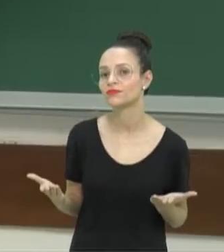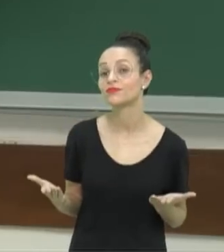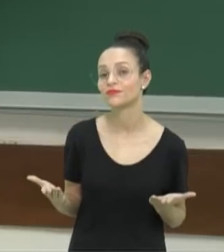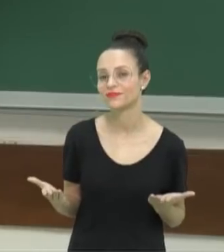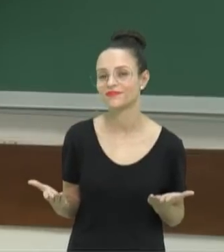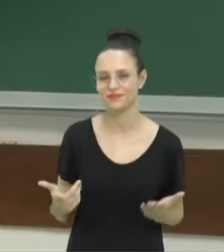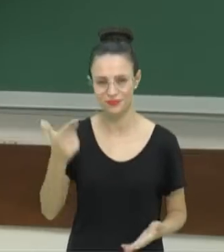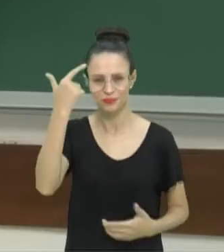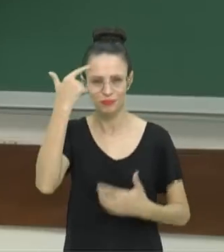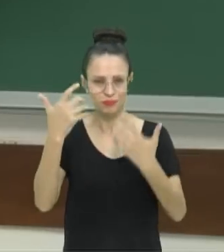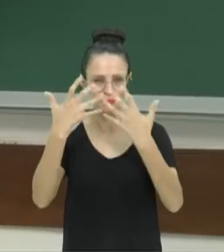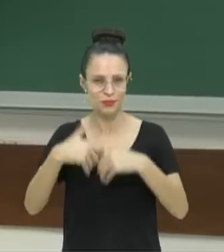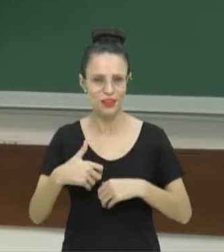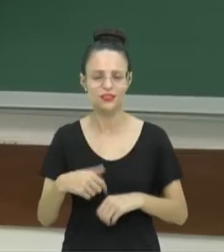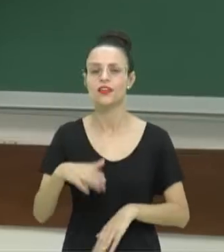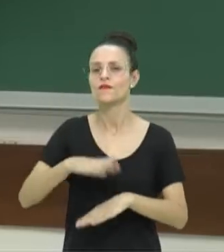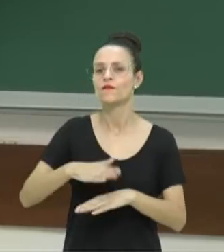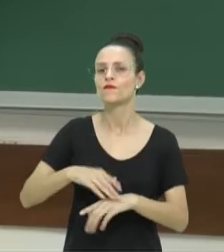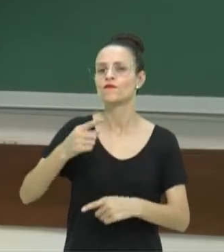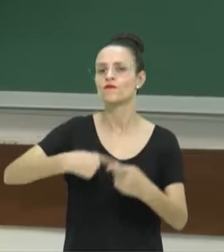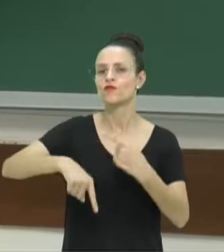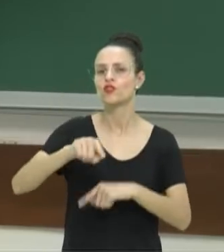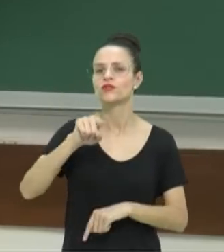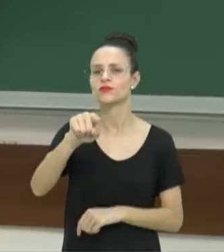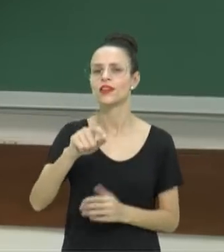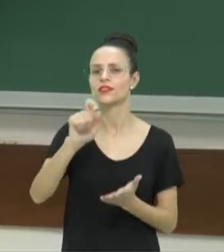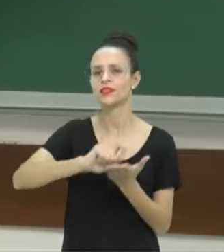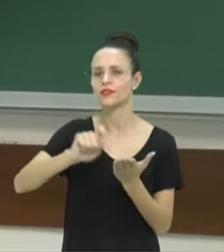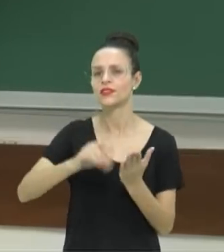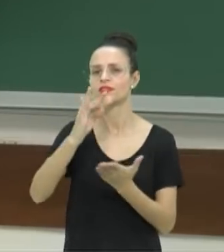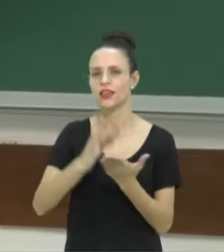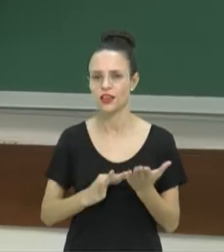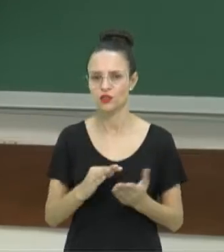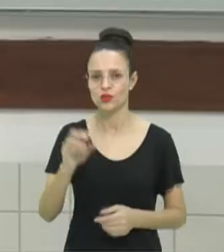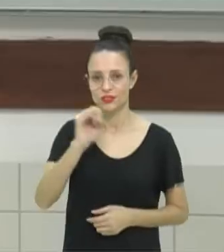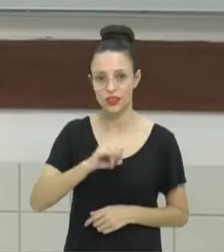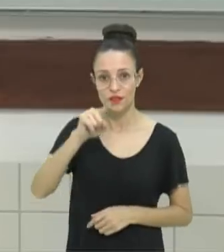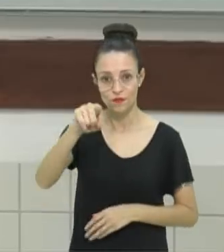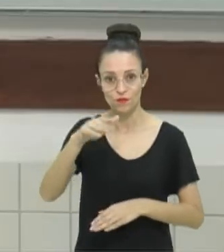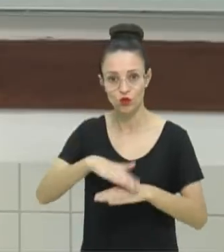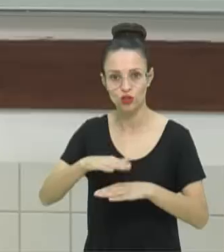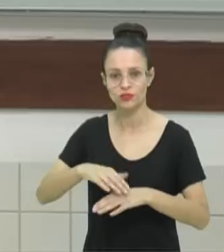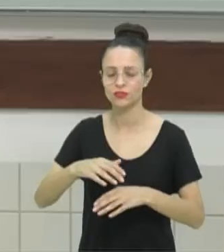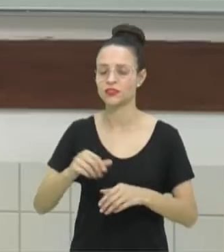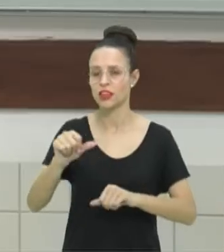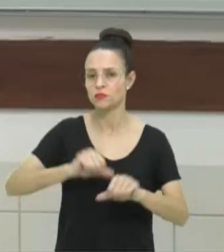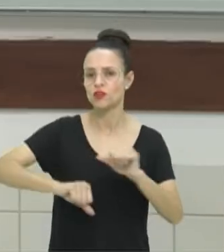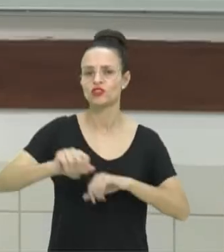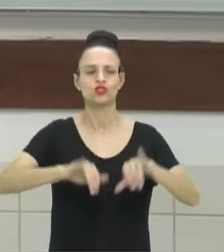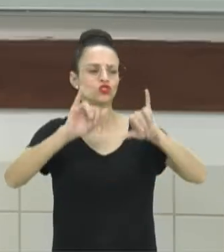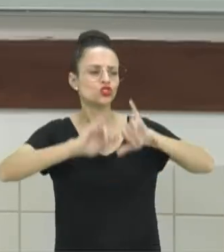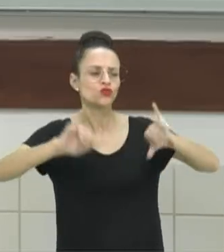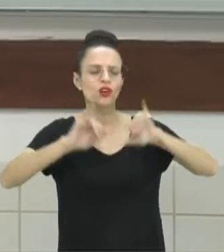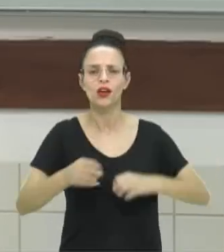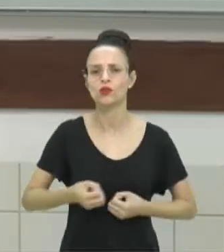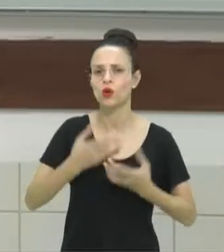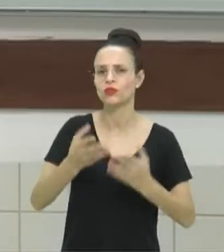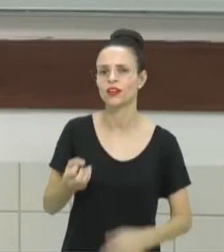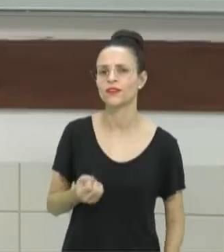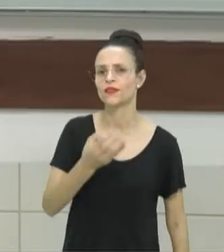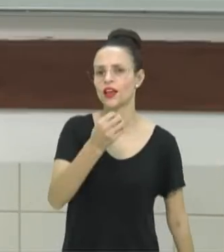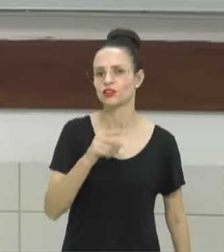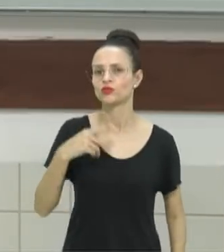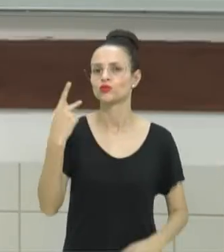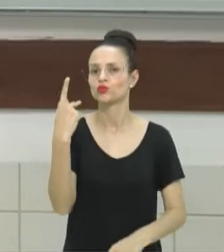dele? Pense um pouquinho. Fosse você que tivesse produzido esse texto, se você estivesse no lugar dele, divulgando ali, contando uma viagem que